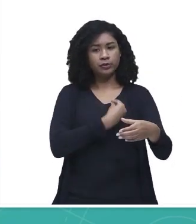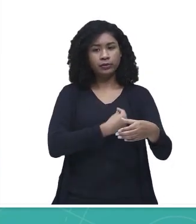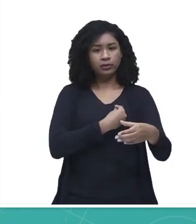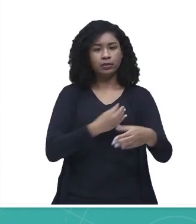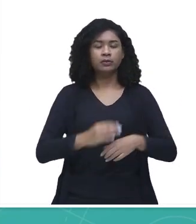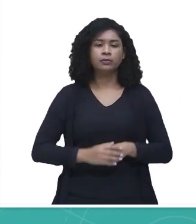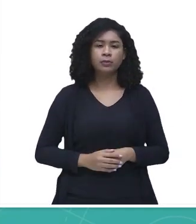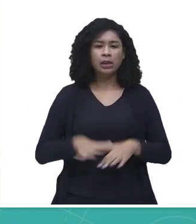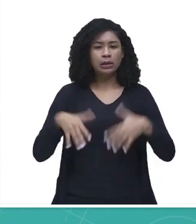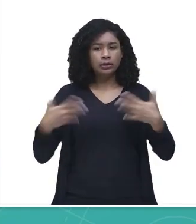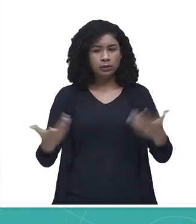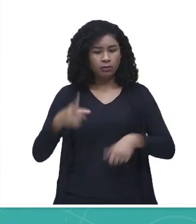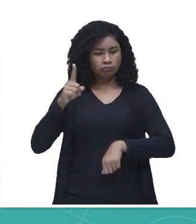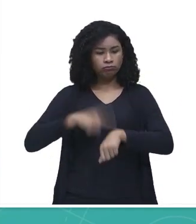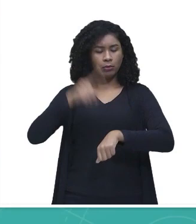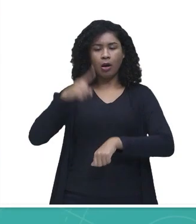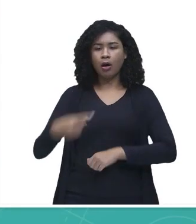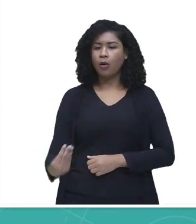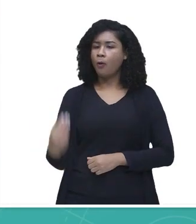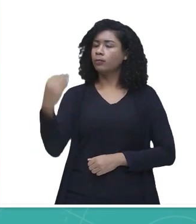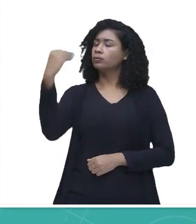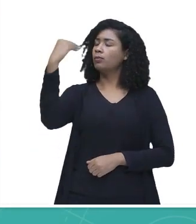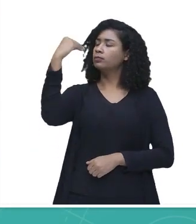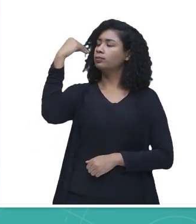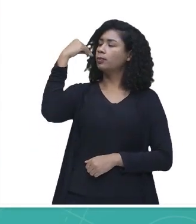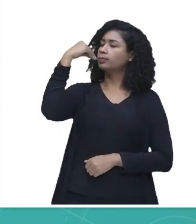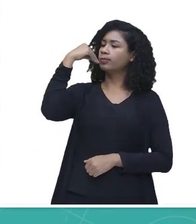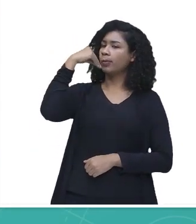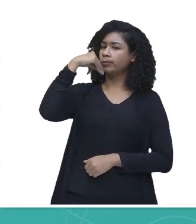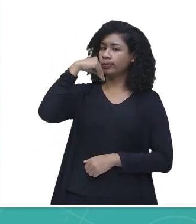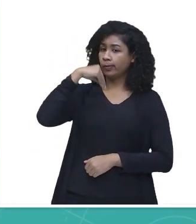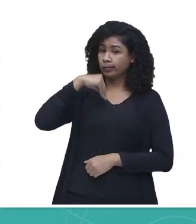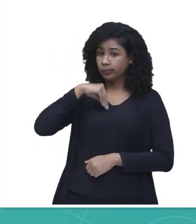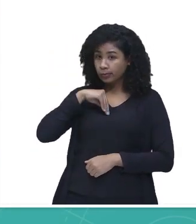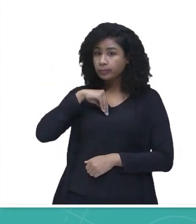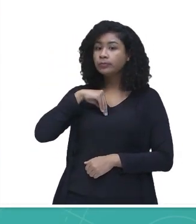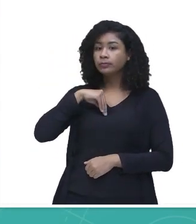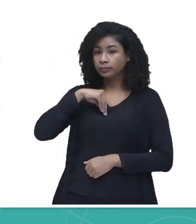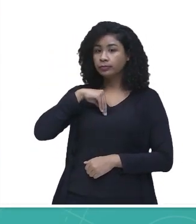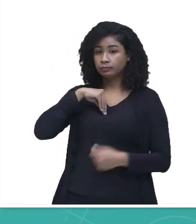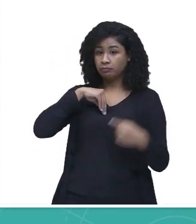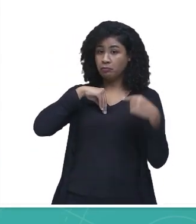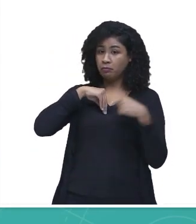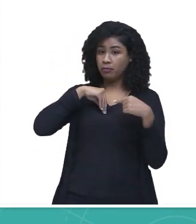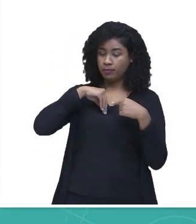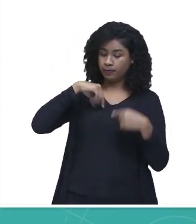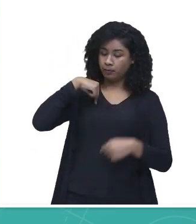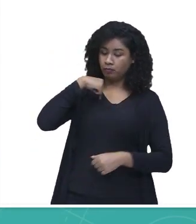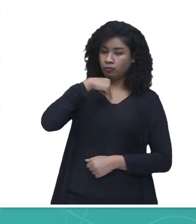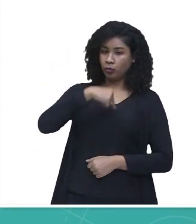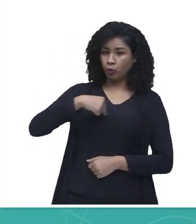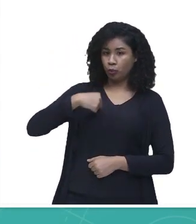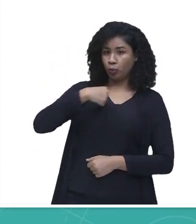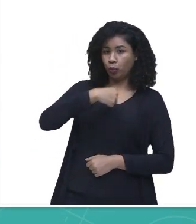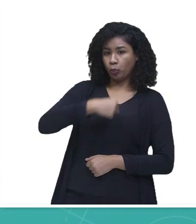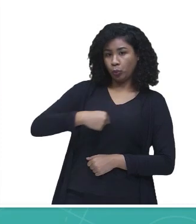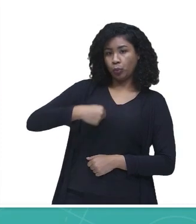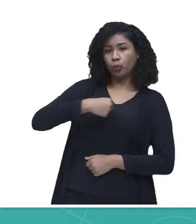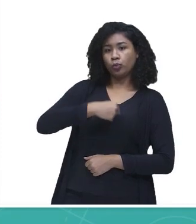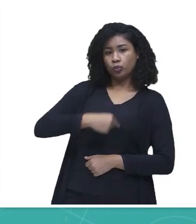alimenta, né, a gente ingere ali uma certa quantidade de calorias. Essas calorias, né, na verdade, esses